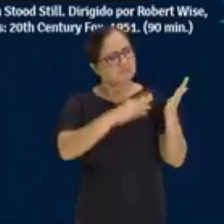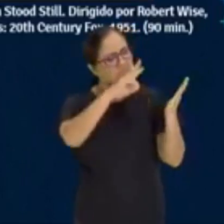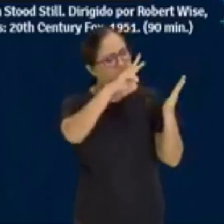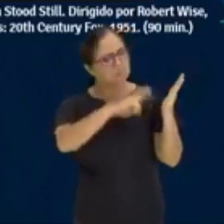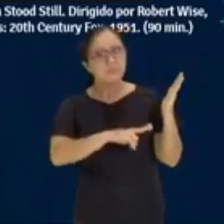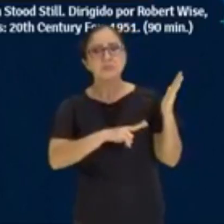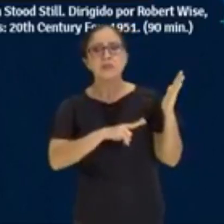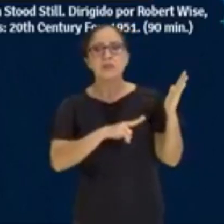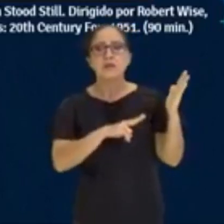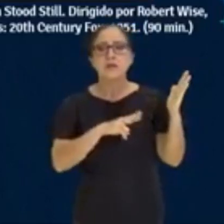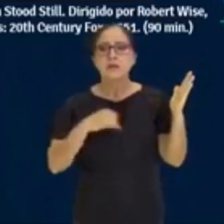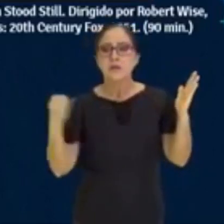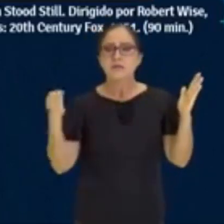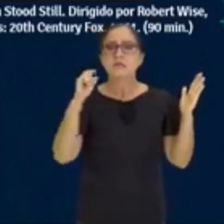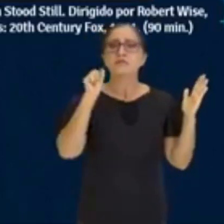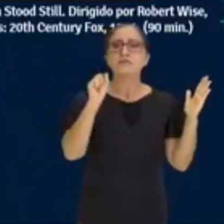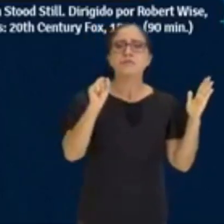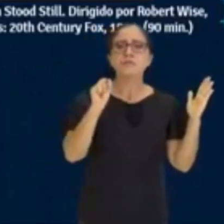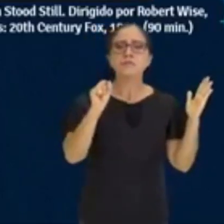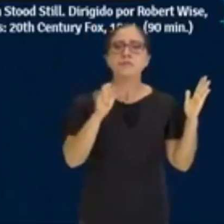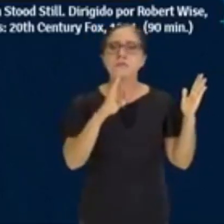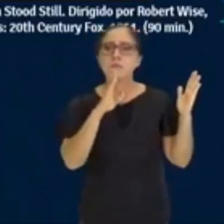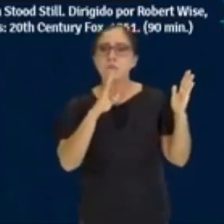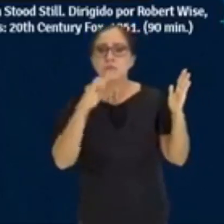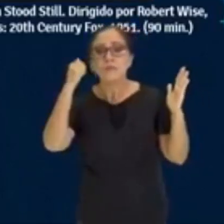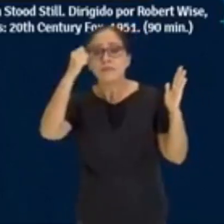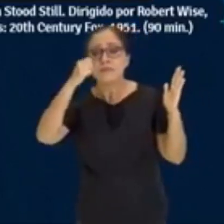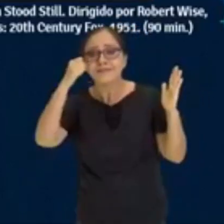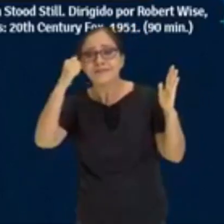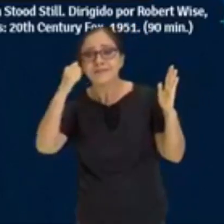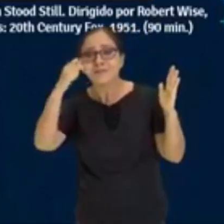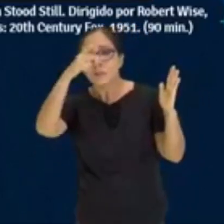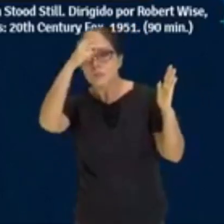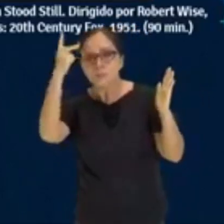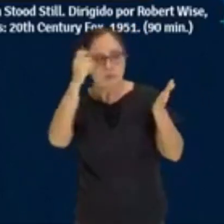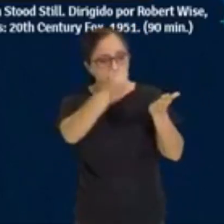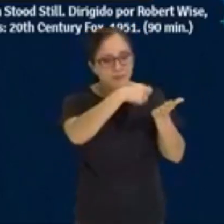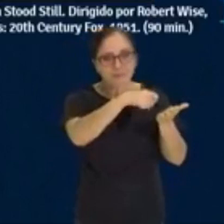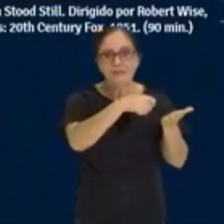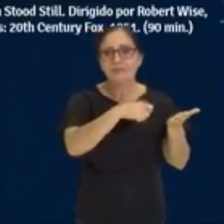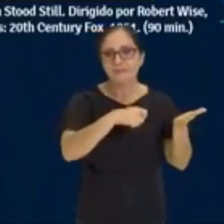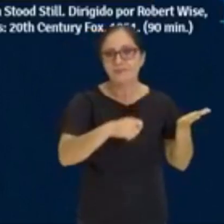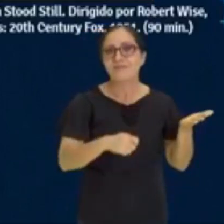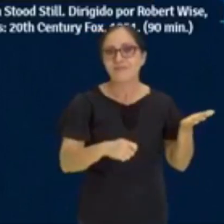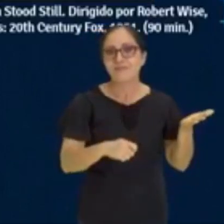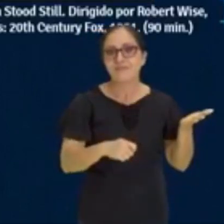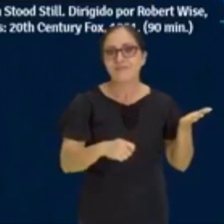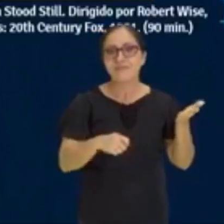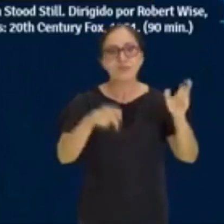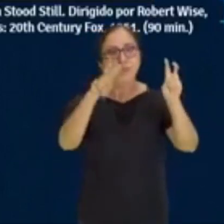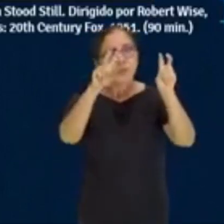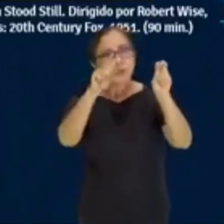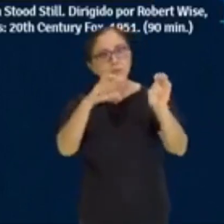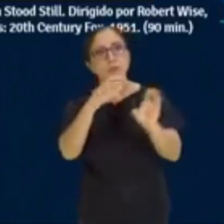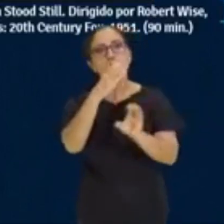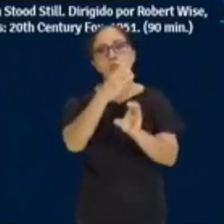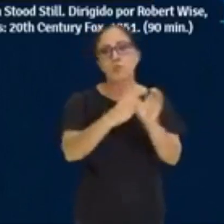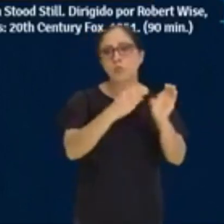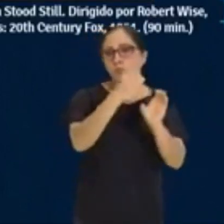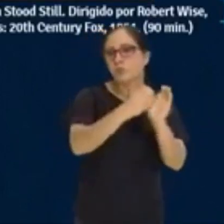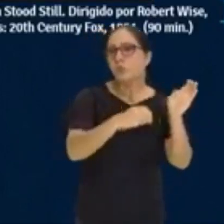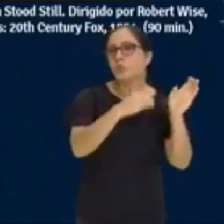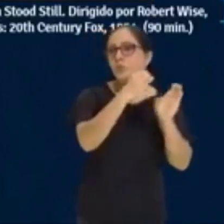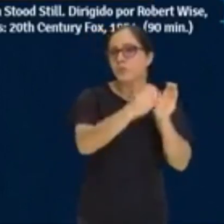nós conheçamos um pouquinho também sobre o autor daquele texto, sobre o contexto de produção